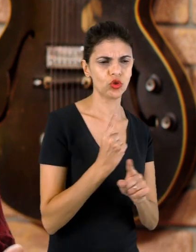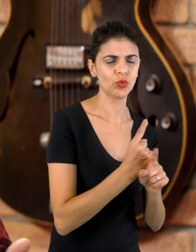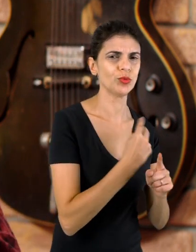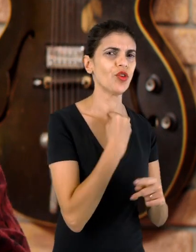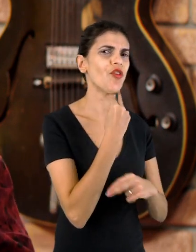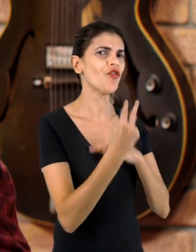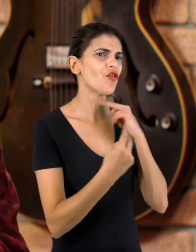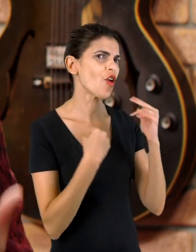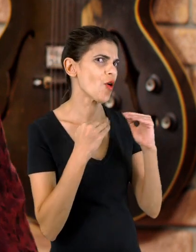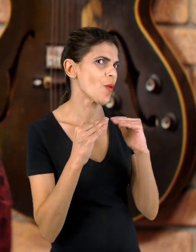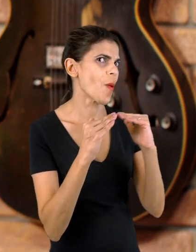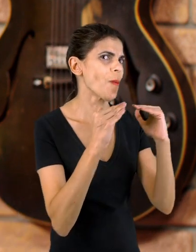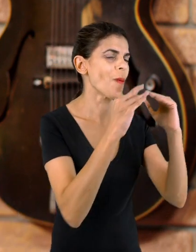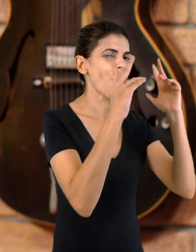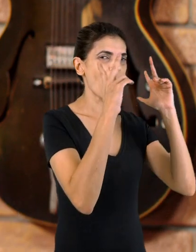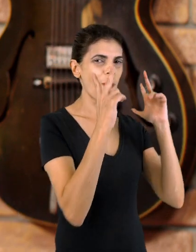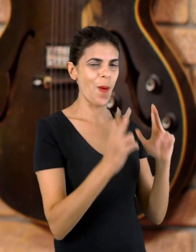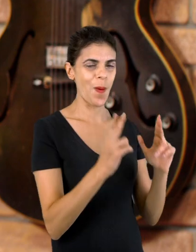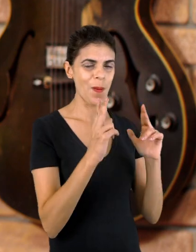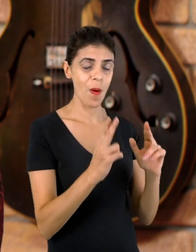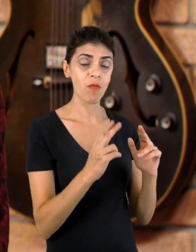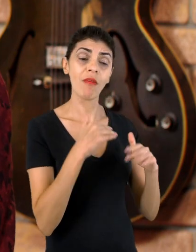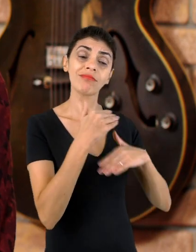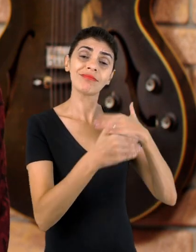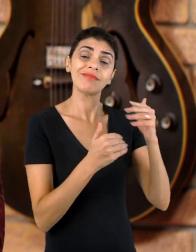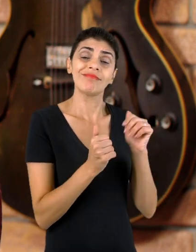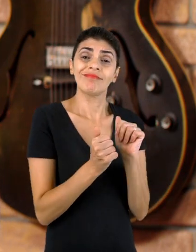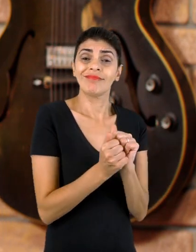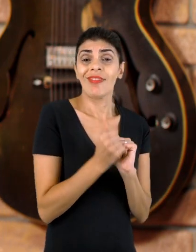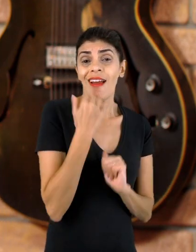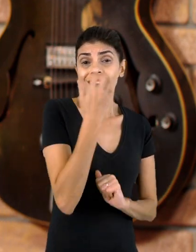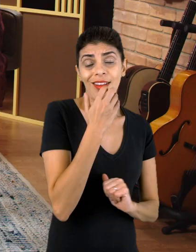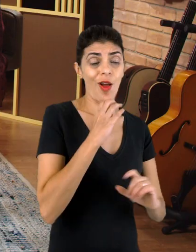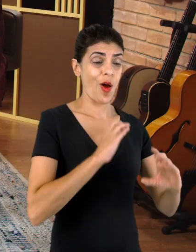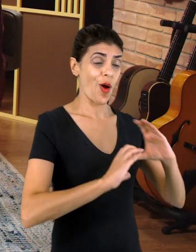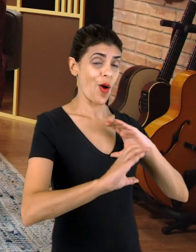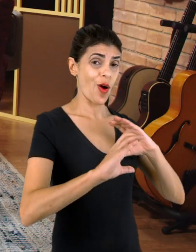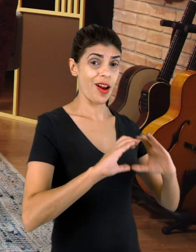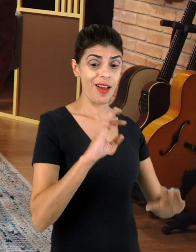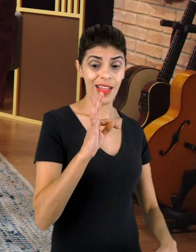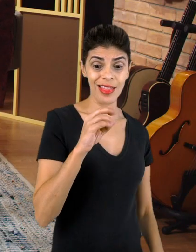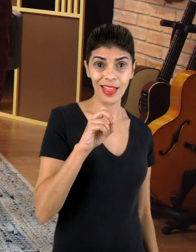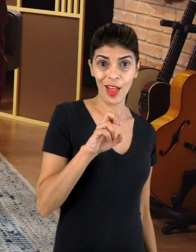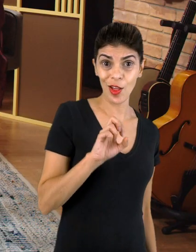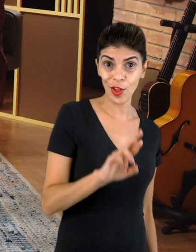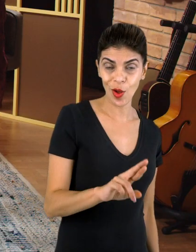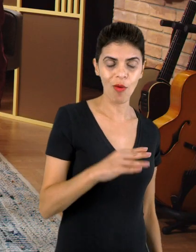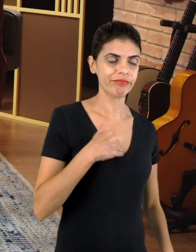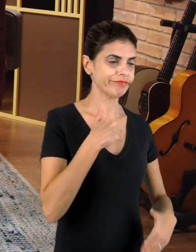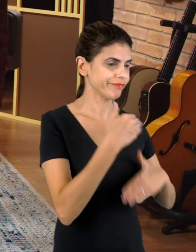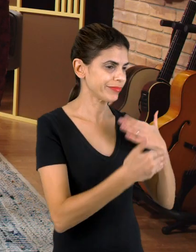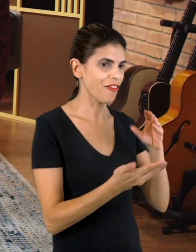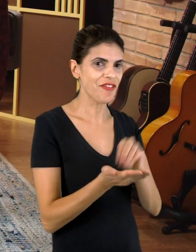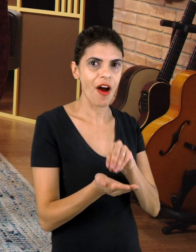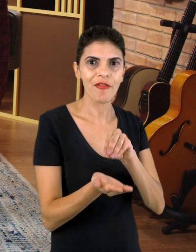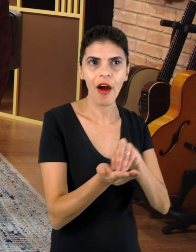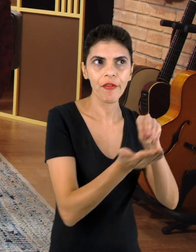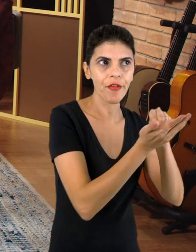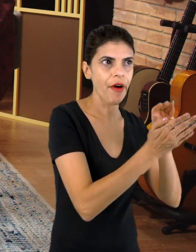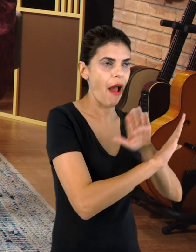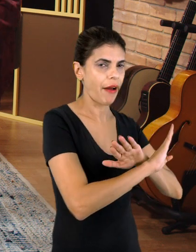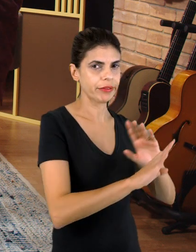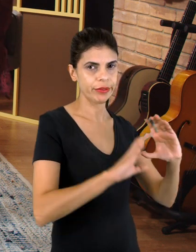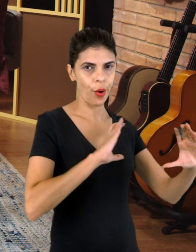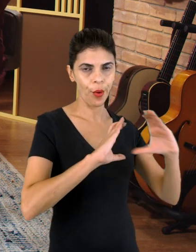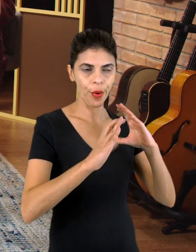mesma frequência, a mesma extensão. Uhum. E aí eu fui cantar como tenor em coral. A partir daí, como sempre falta tenor em tudo quanto é